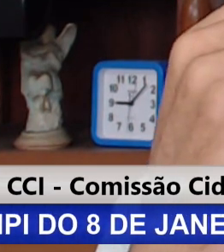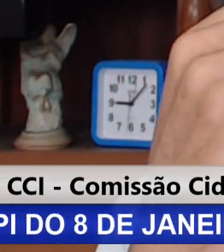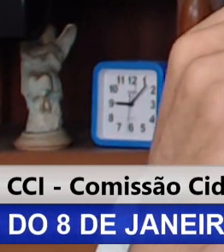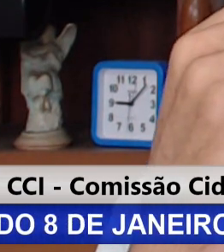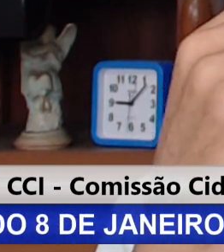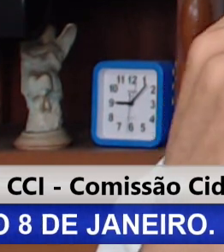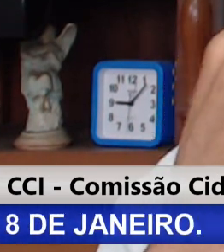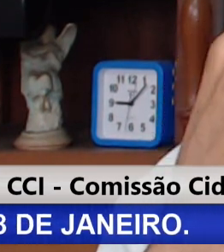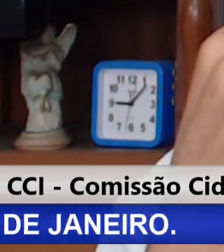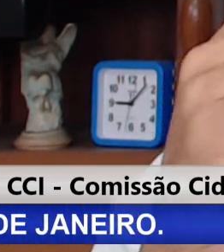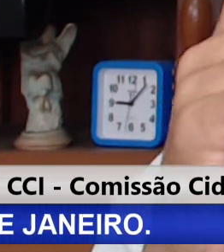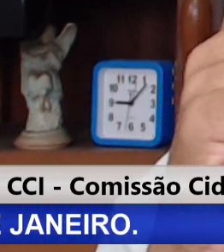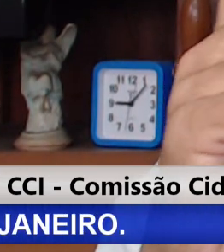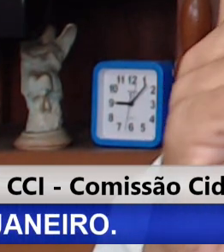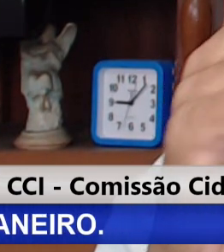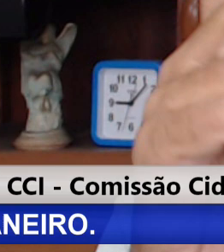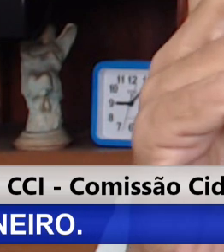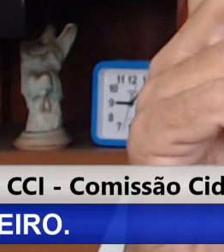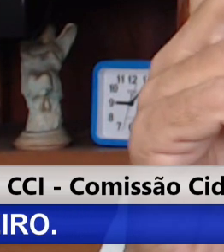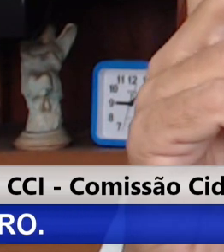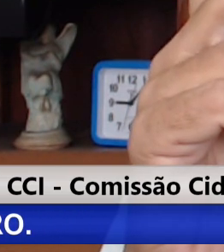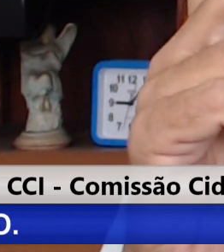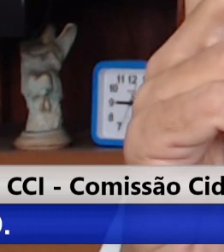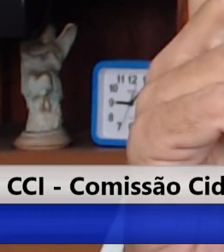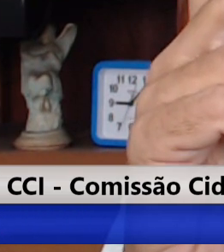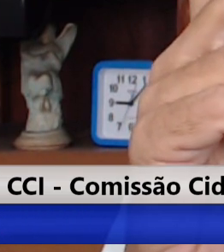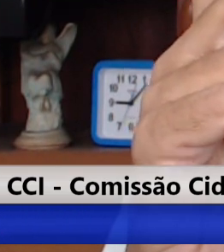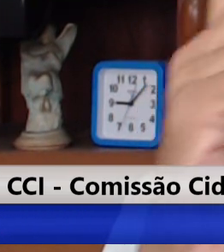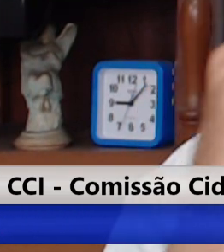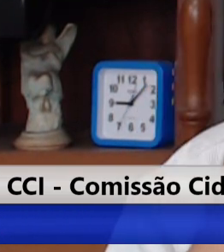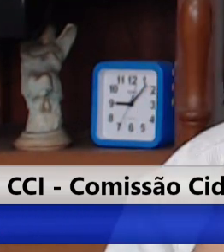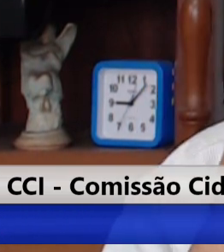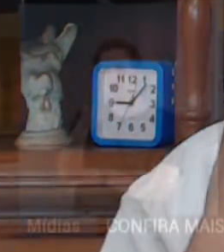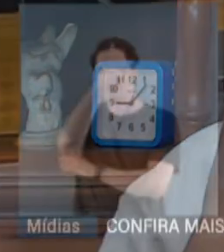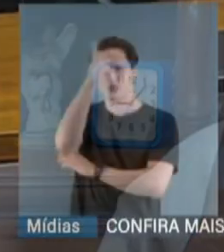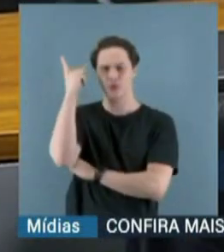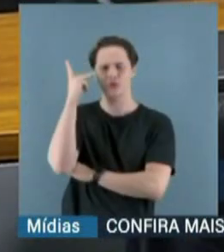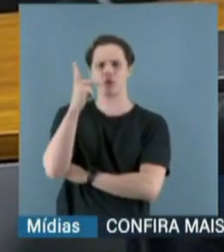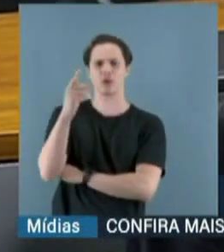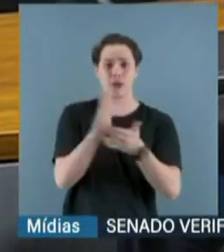vamos acompanhe reparou tanta pergunta que ele fez